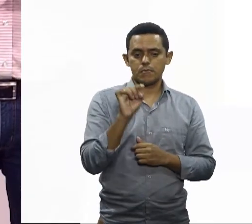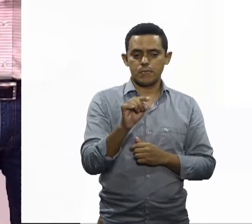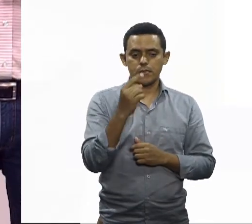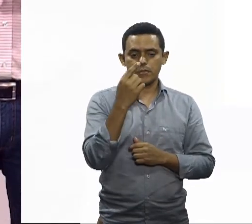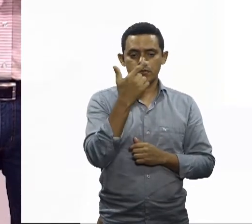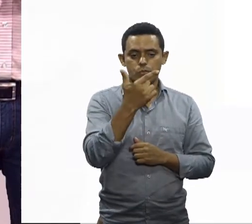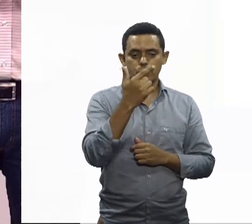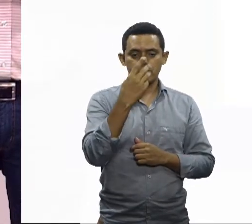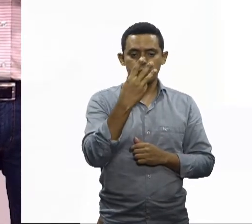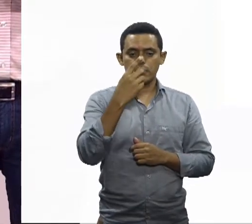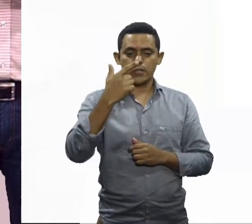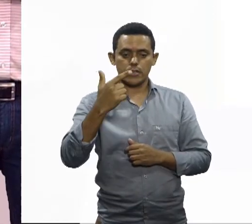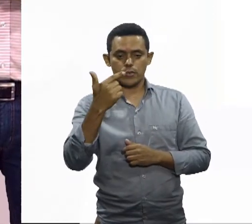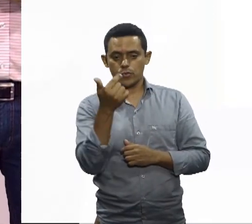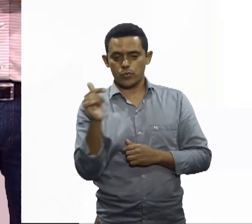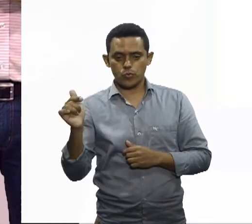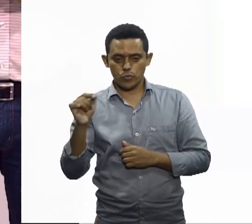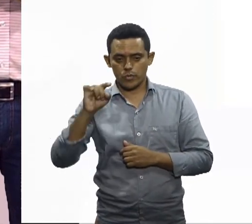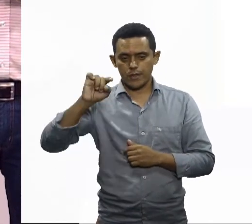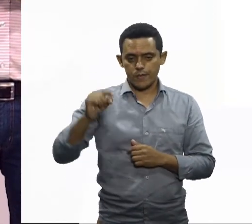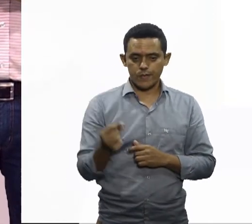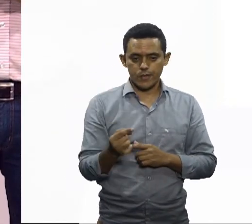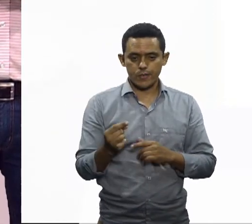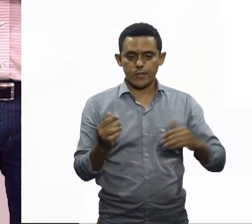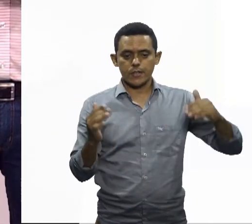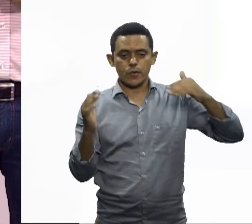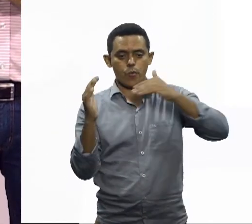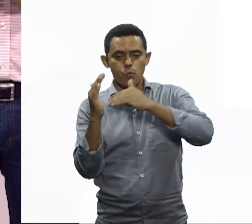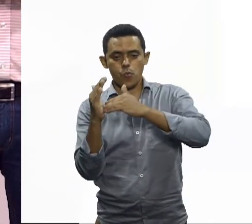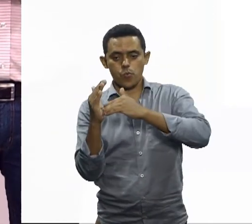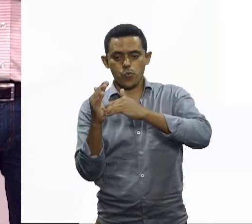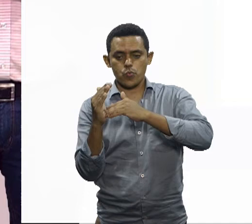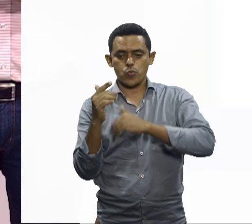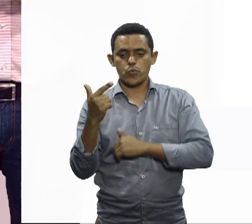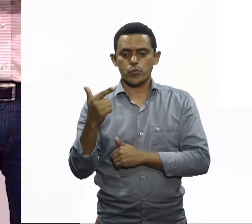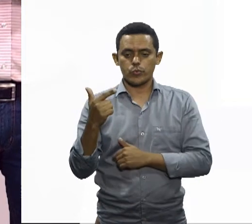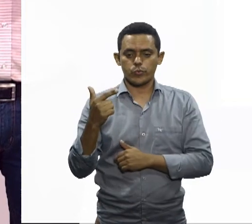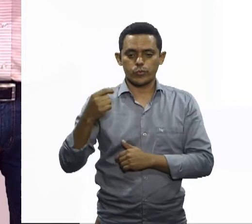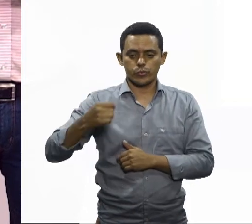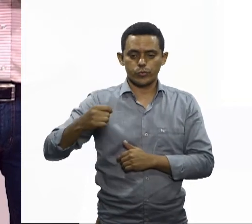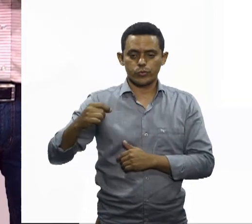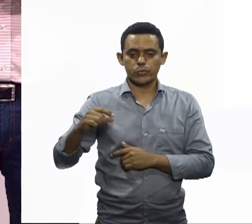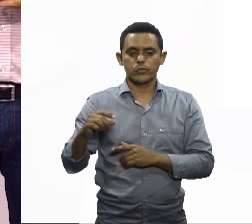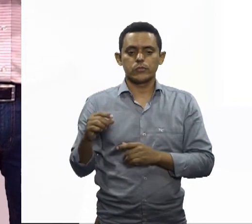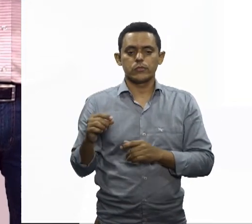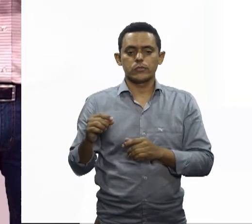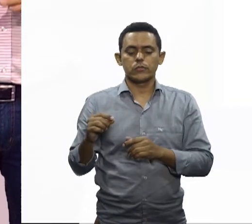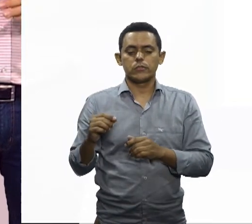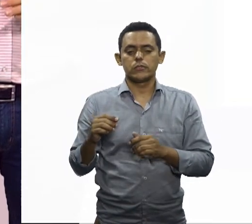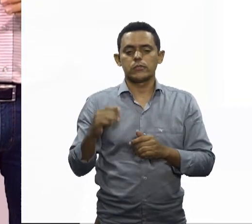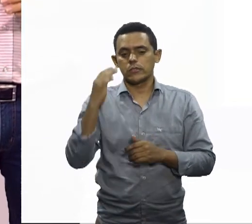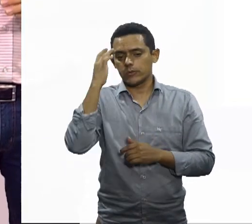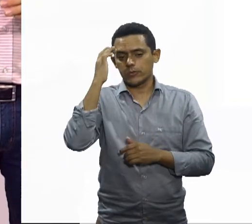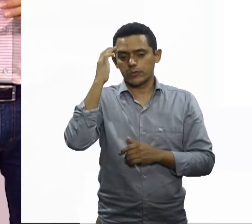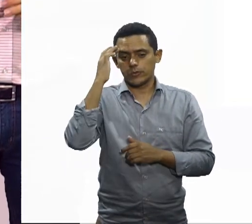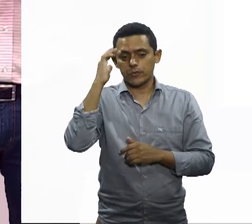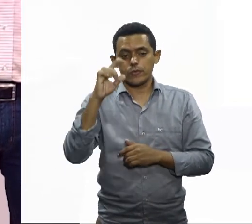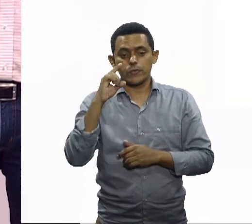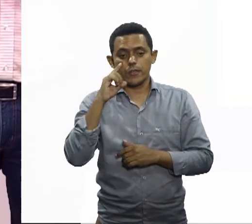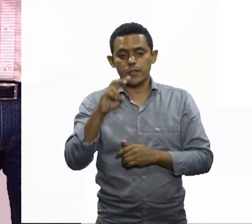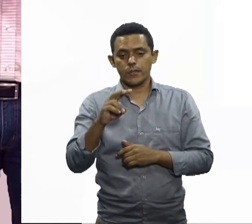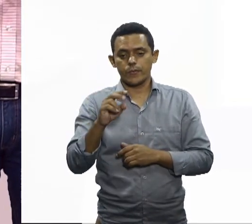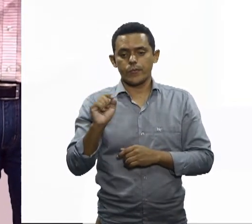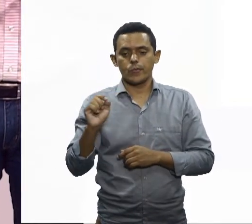ali após o último 2, próximo do N. Nós representamos como metro. Então, nós temos